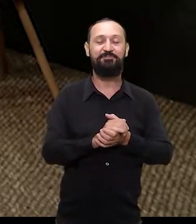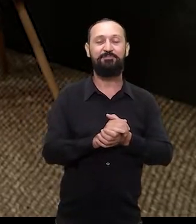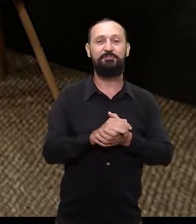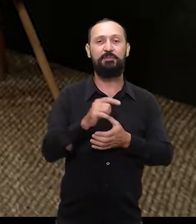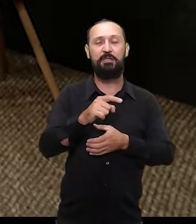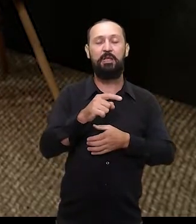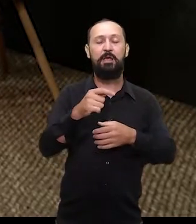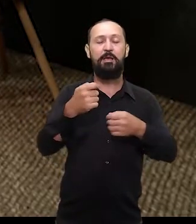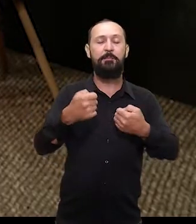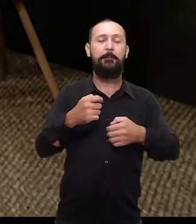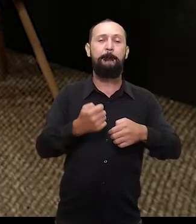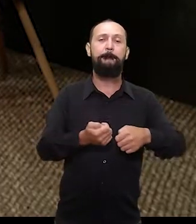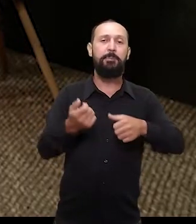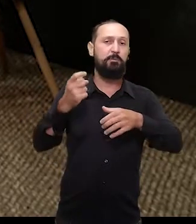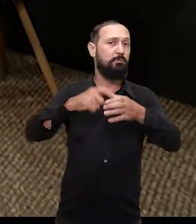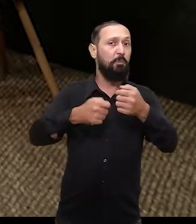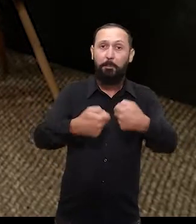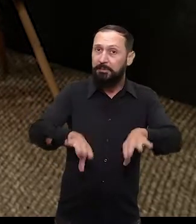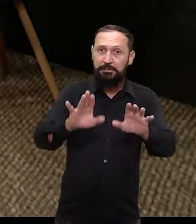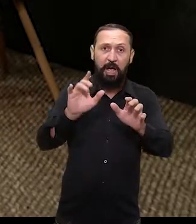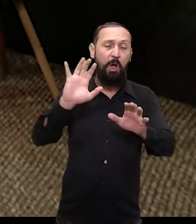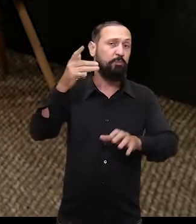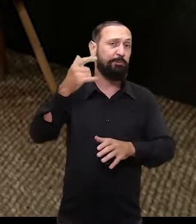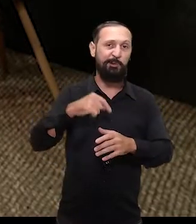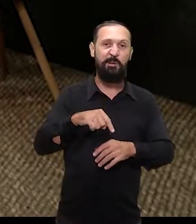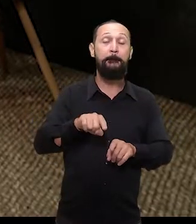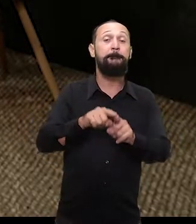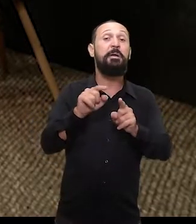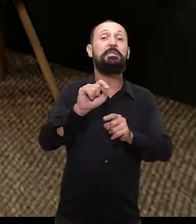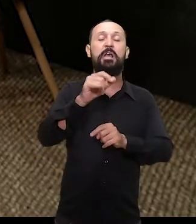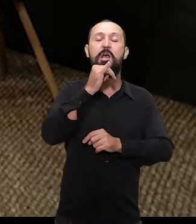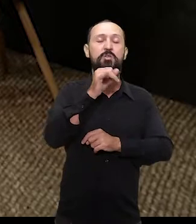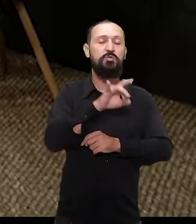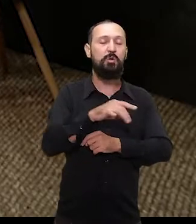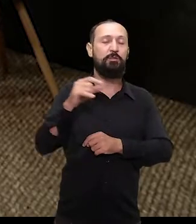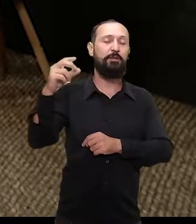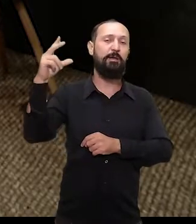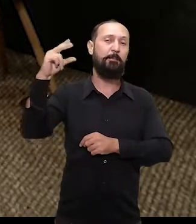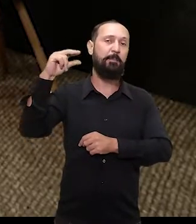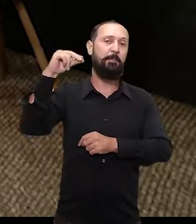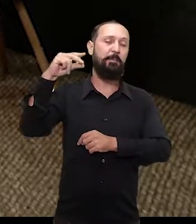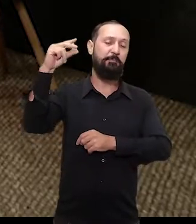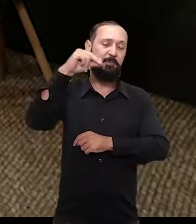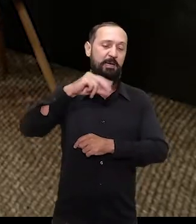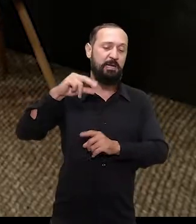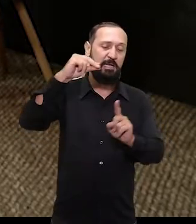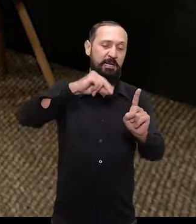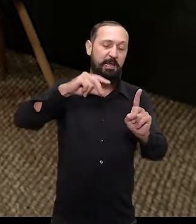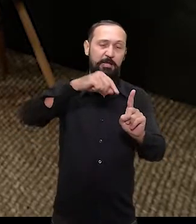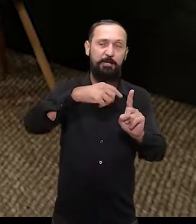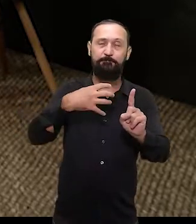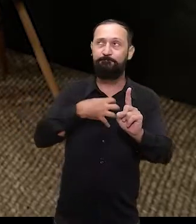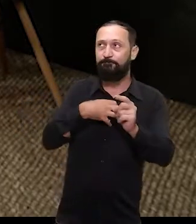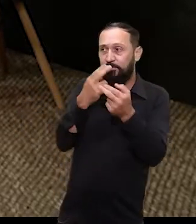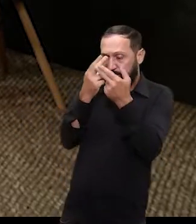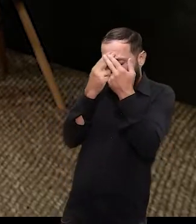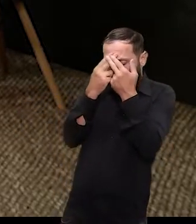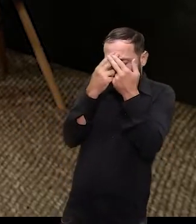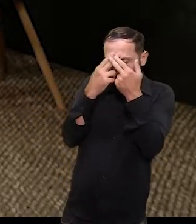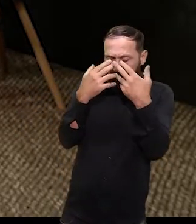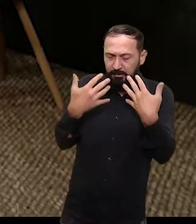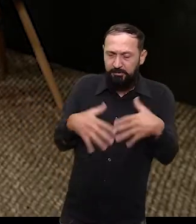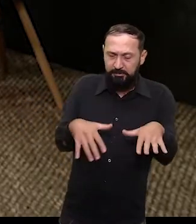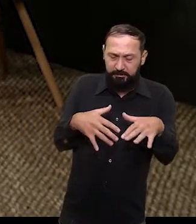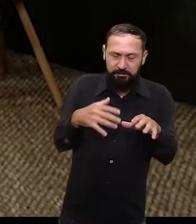em si não precisa ocorrer mas simples fato de ele é constrangê-la